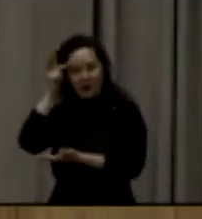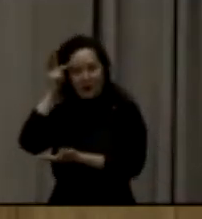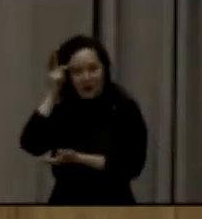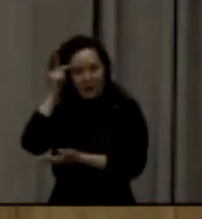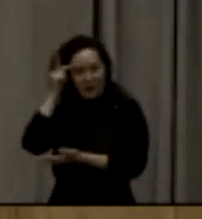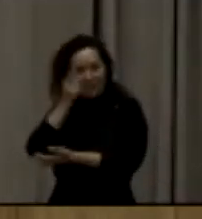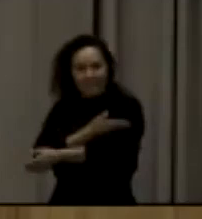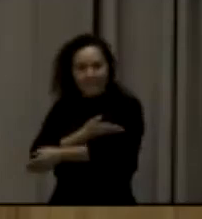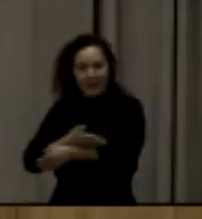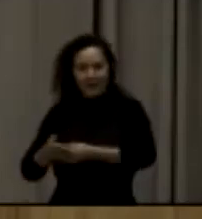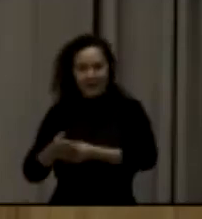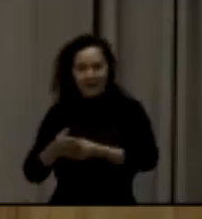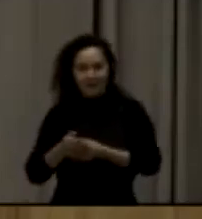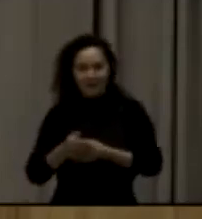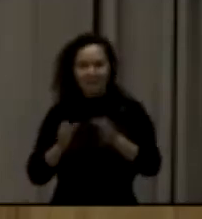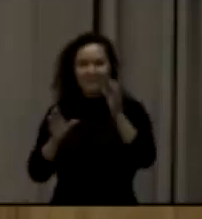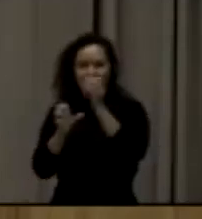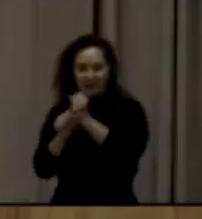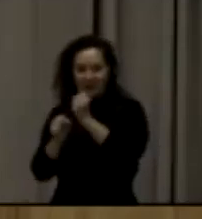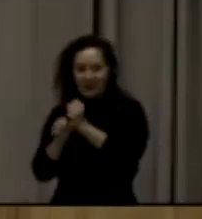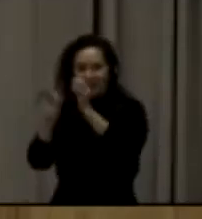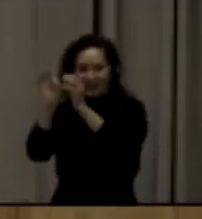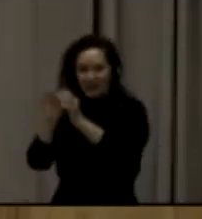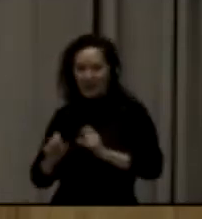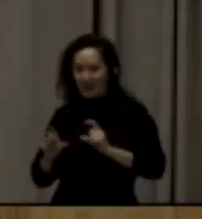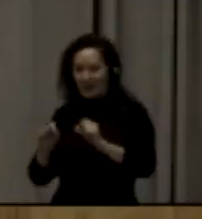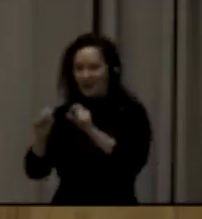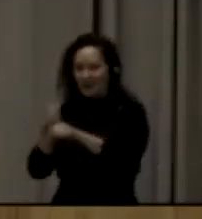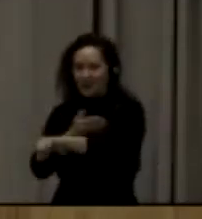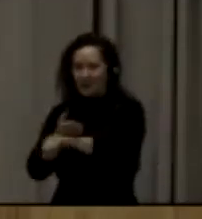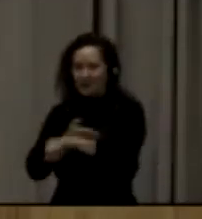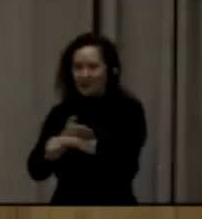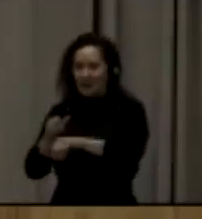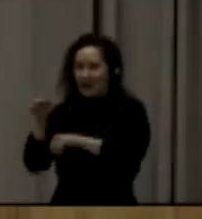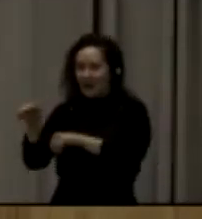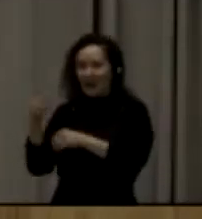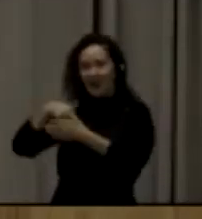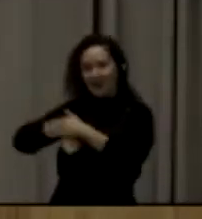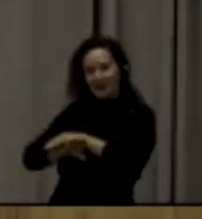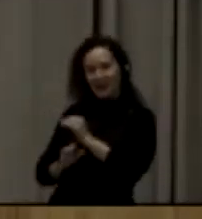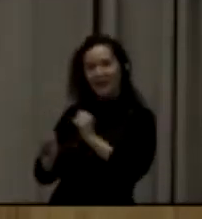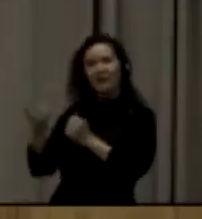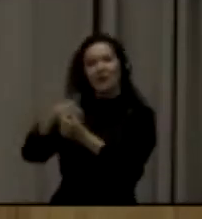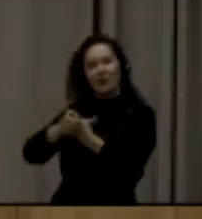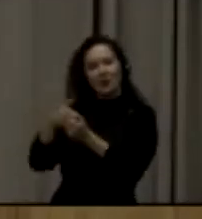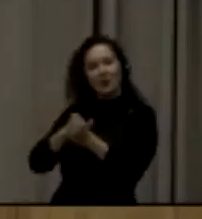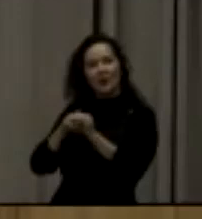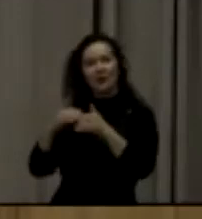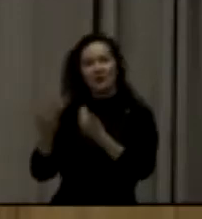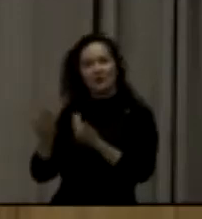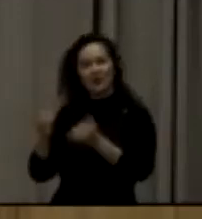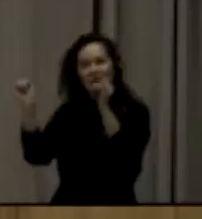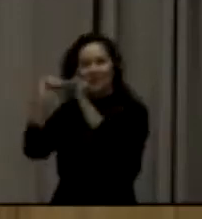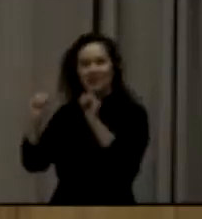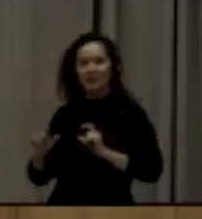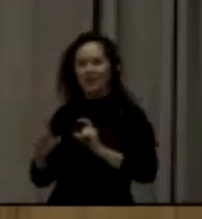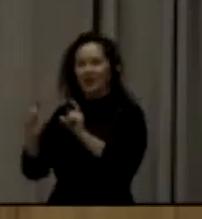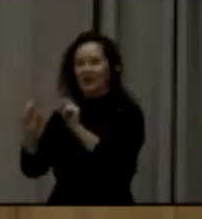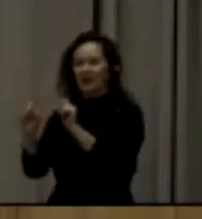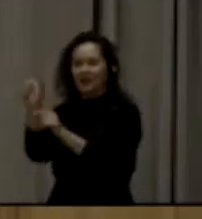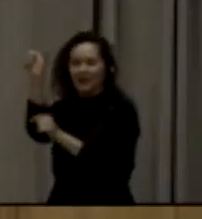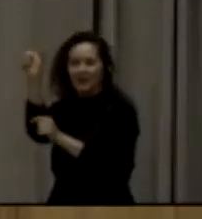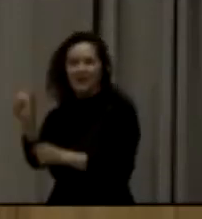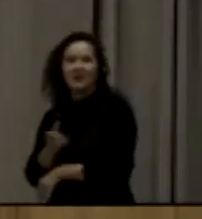algoritmo que vai permitir fazer o diagnóstico preciso do câncer de pele, que está lá embutido nos códigos, são de imagens de câncer em